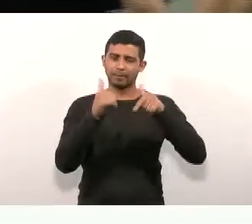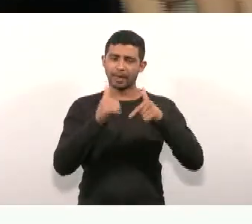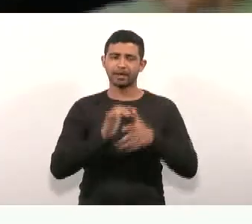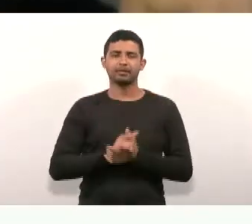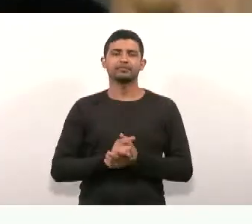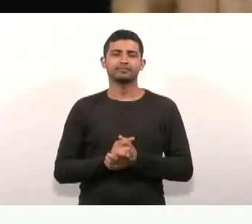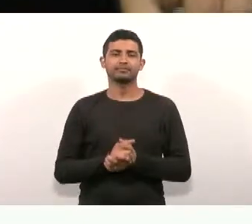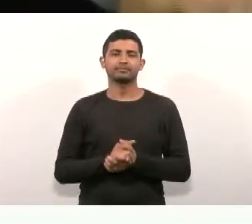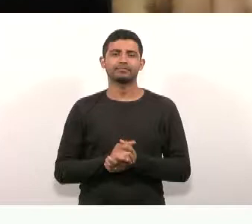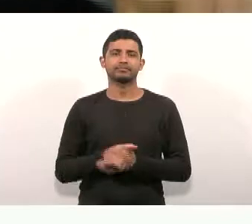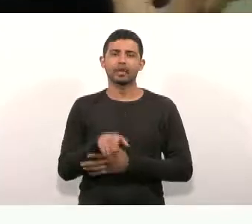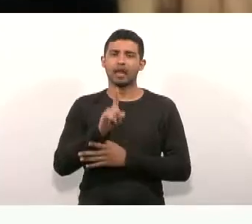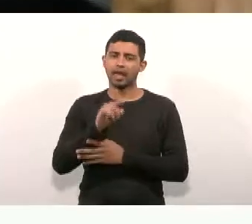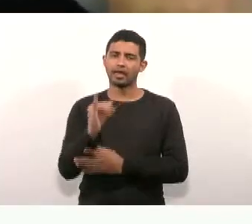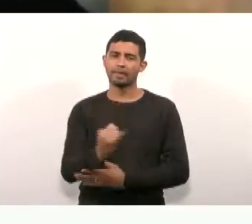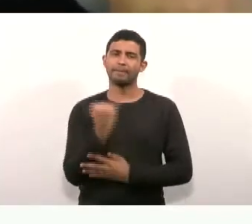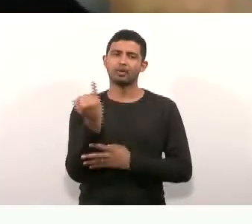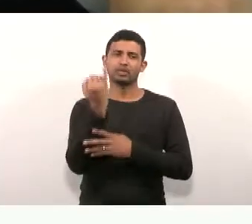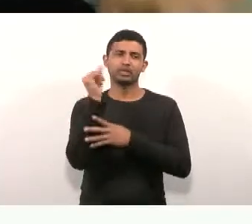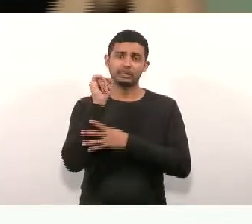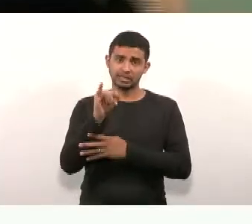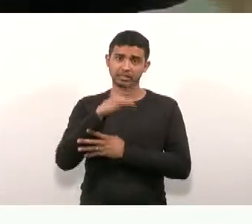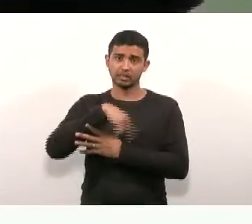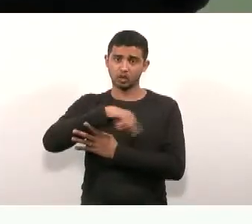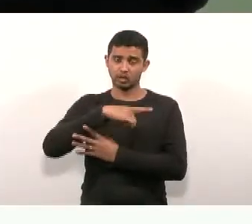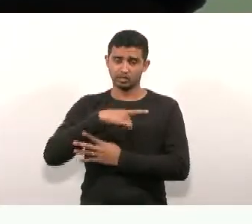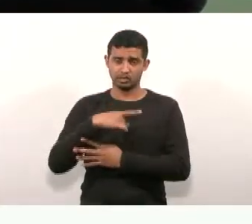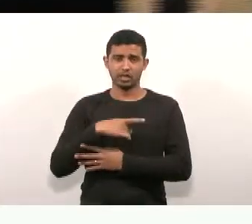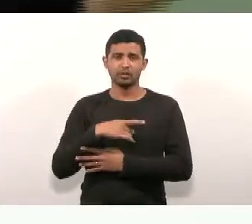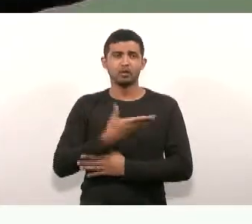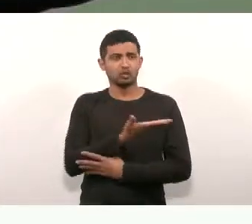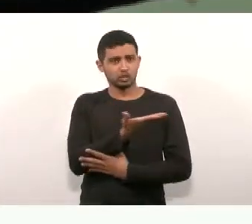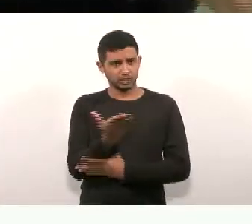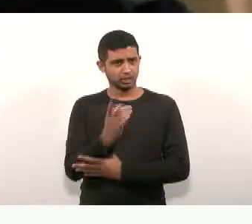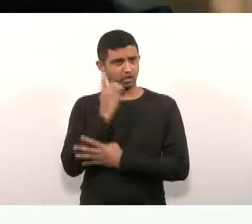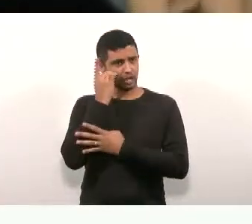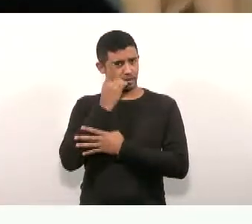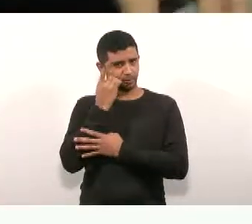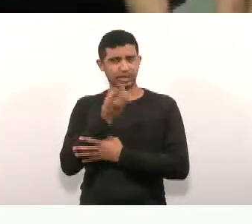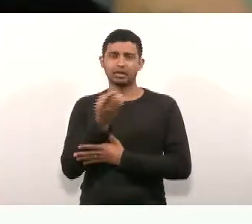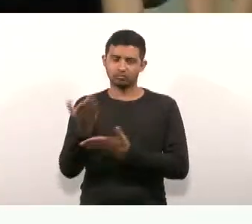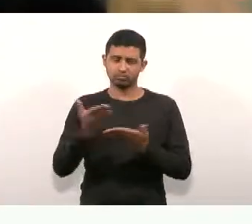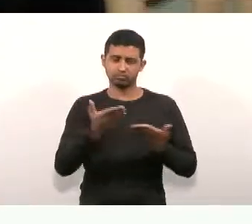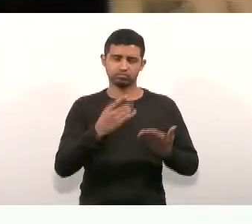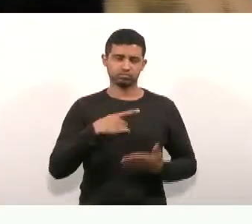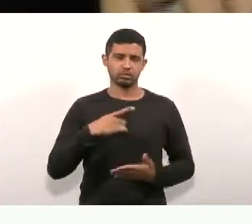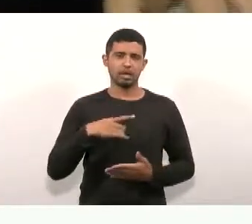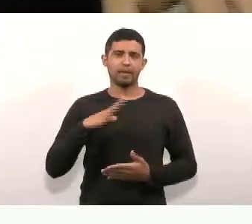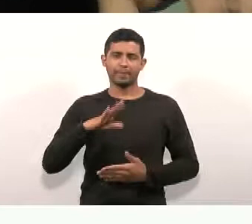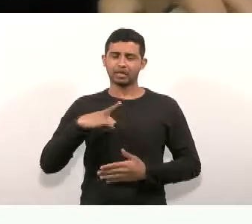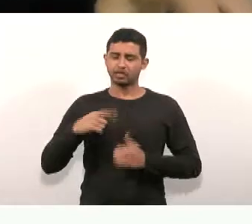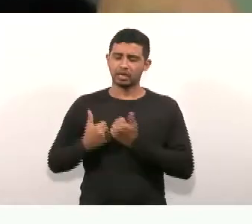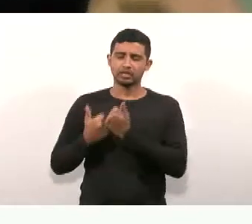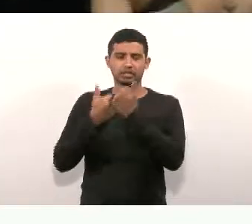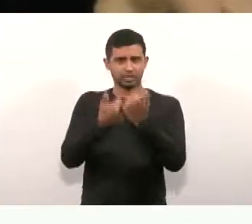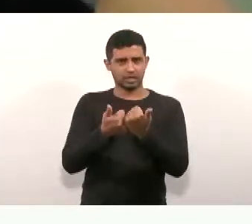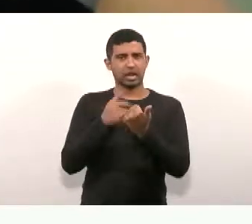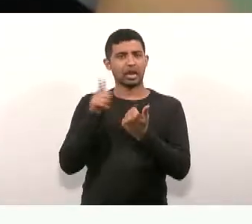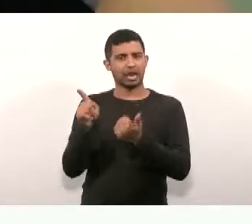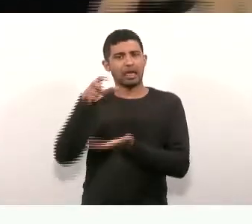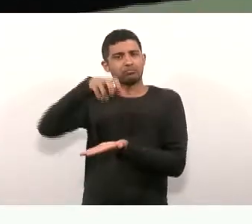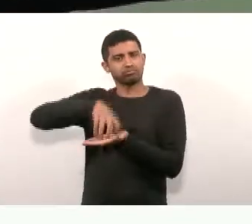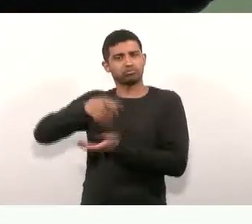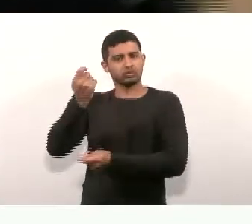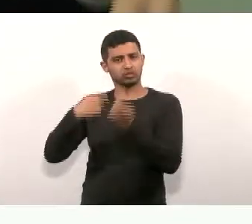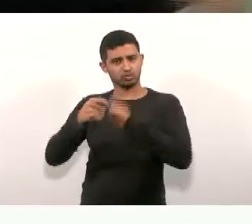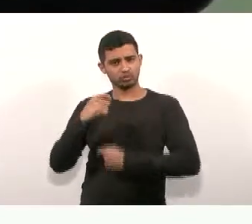seria muito importante se a gente tivesse permanentemente, todos os deputados da comissão serão permanentemente convidados, mas uma assessoria da Comissão de Economia participando,